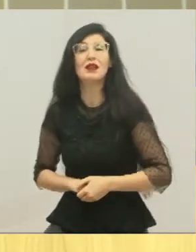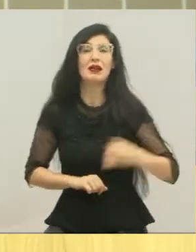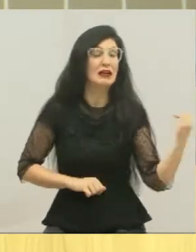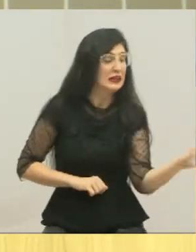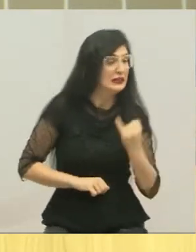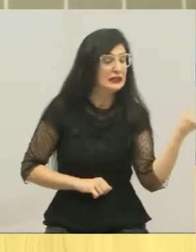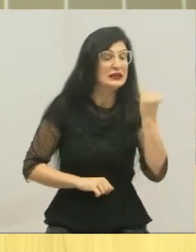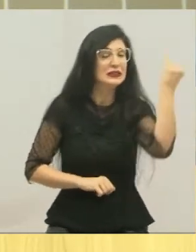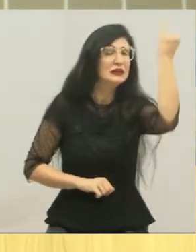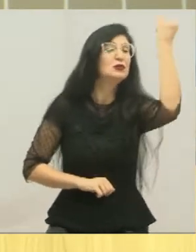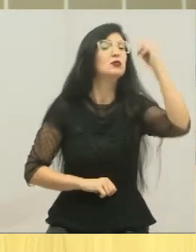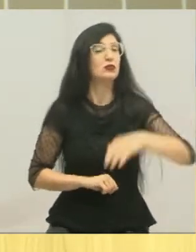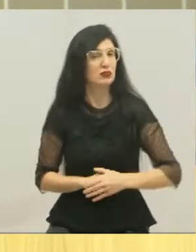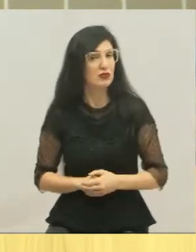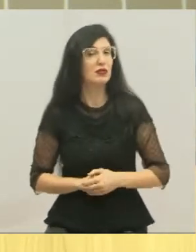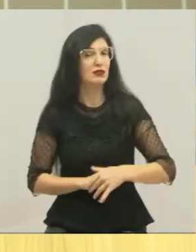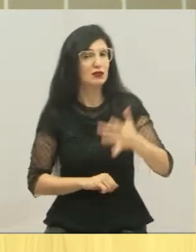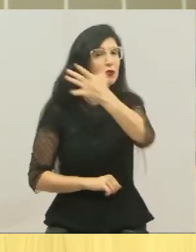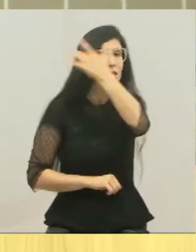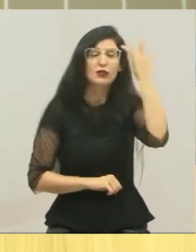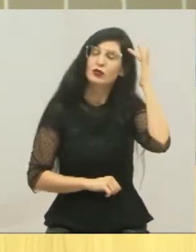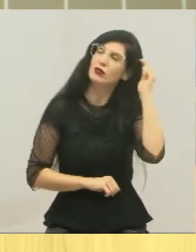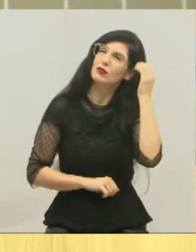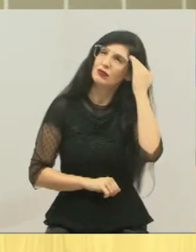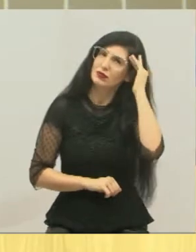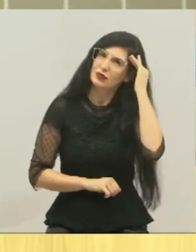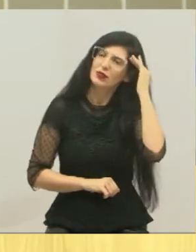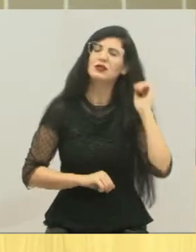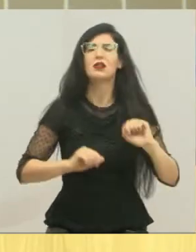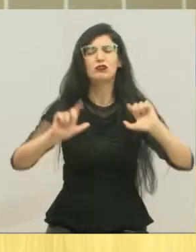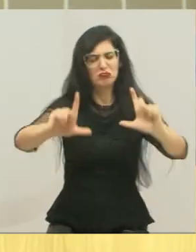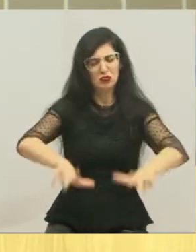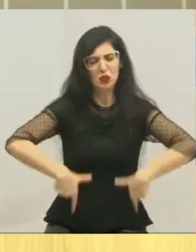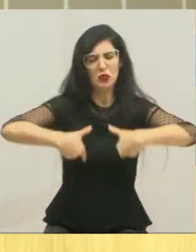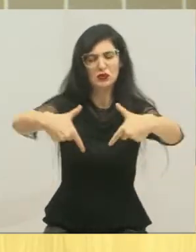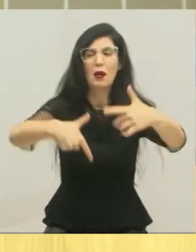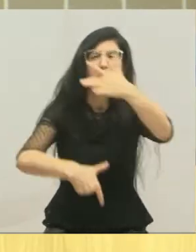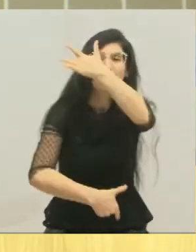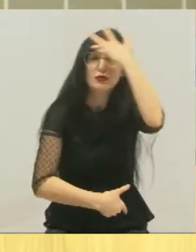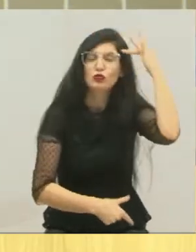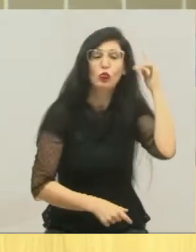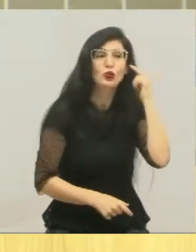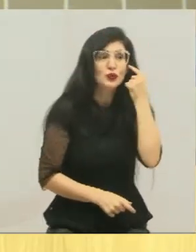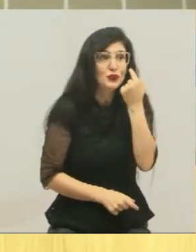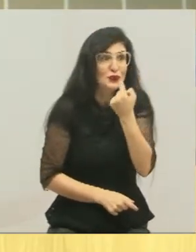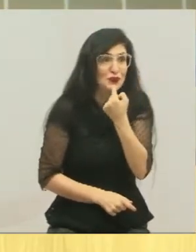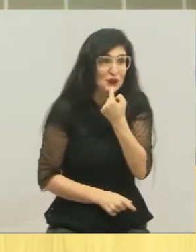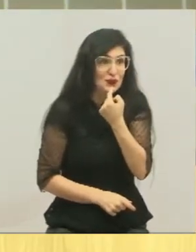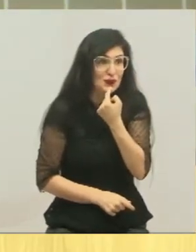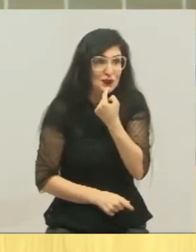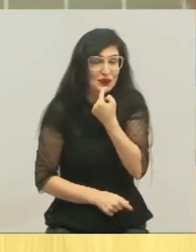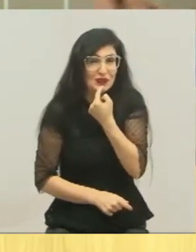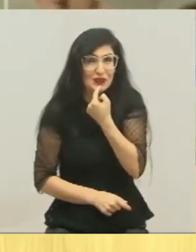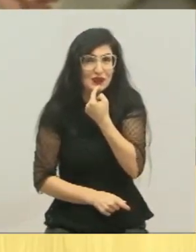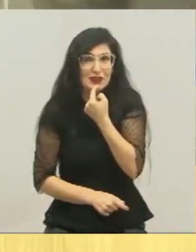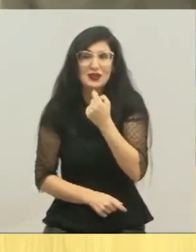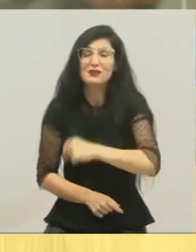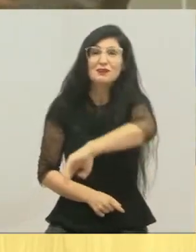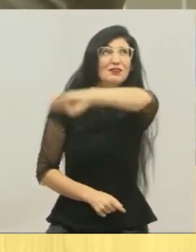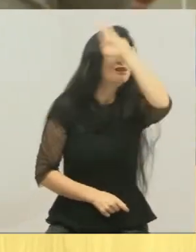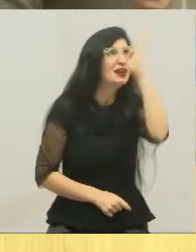a discussão e reflexão das lutas e direitos das pessoas surdas que buscam